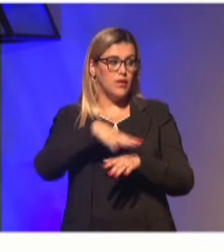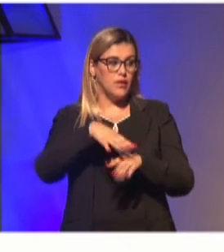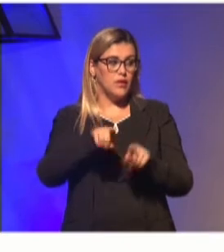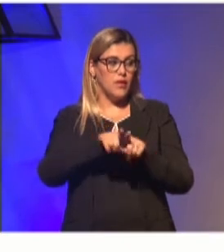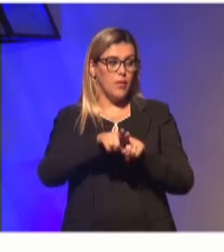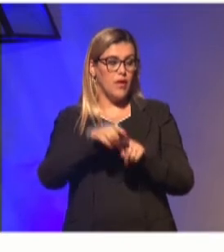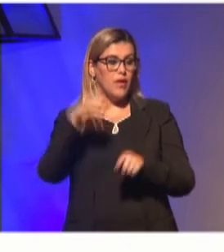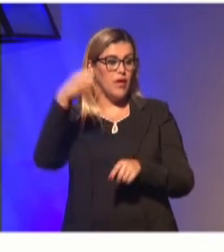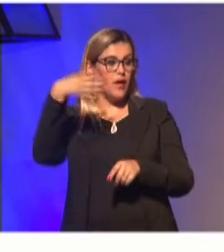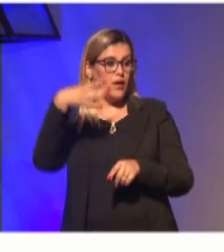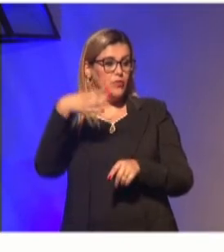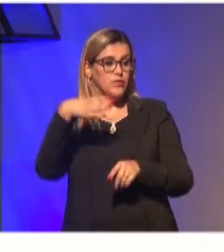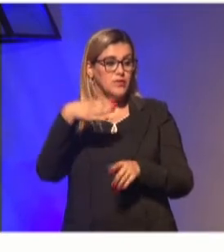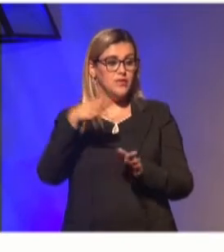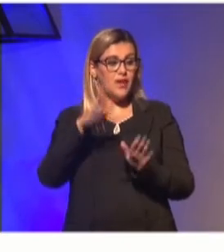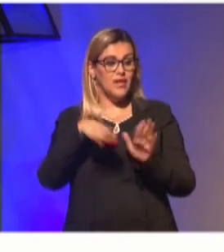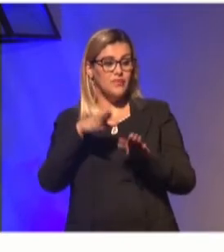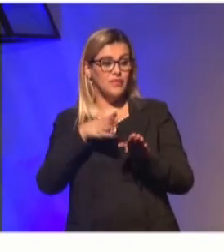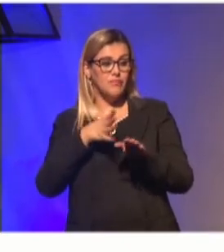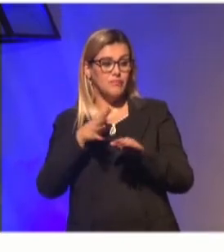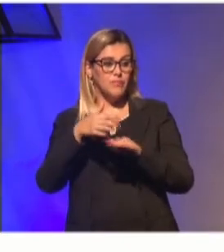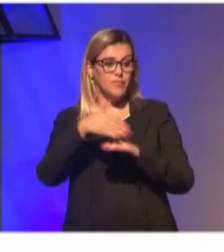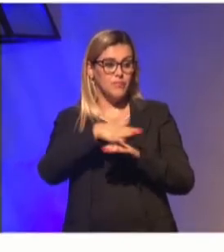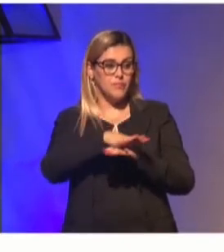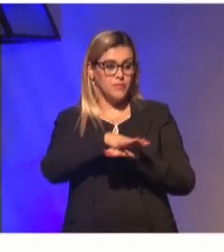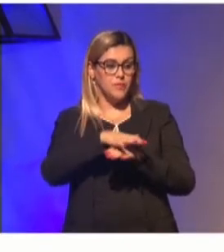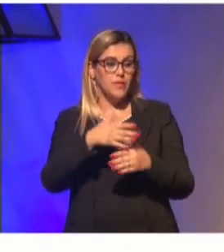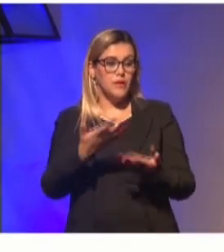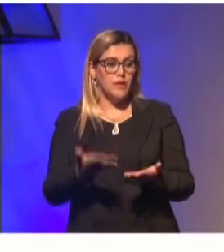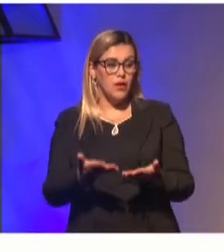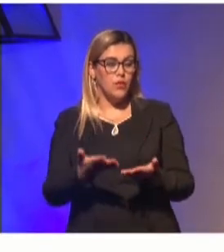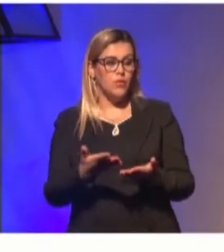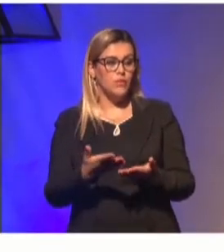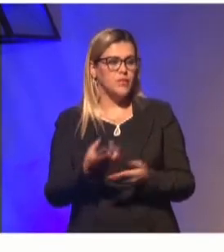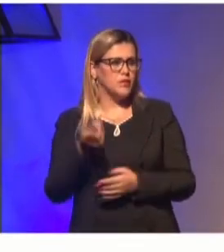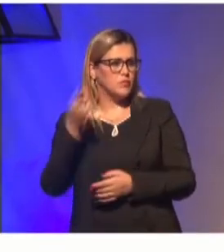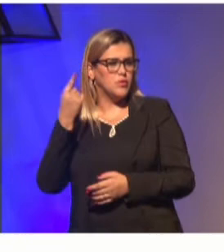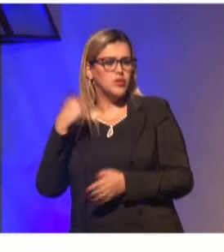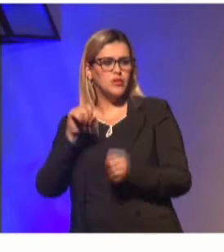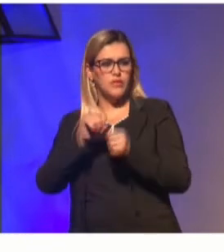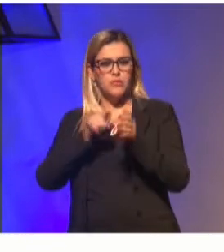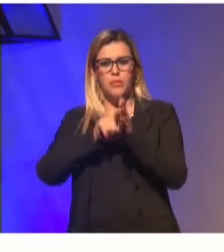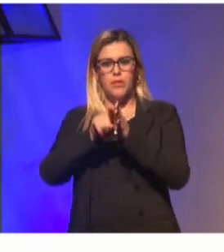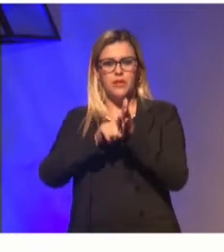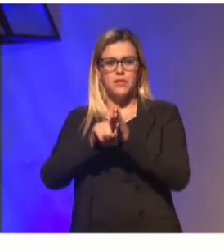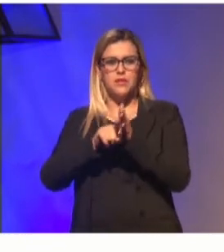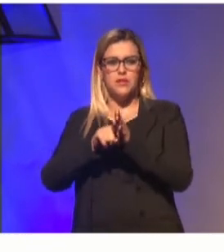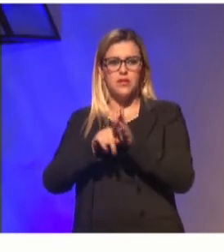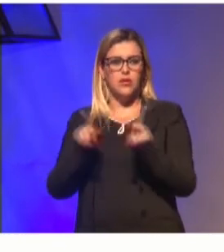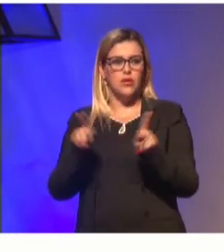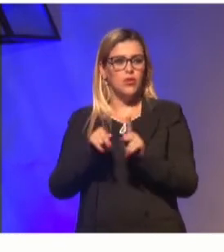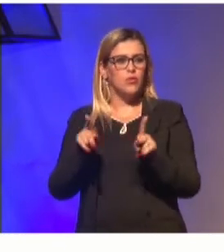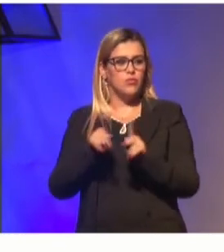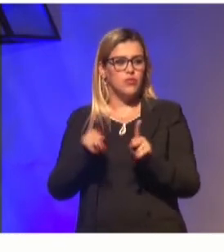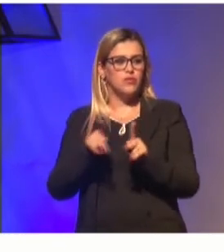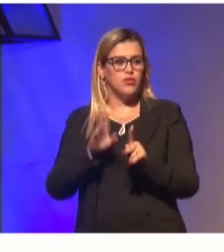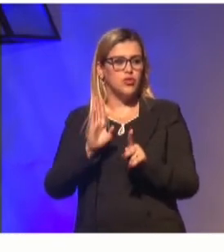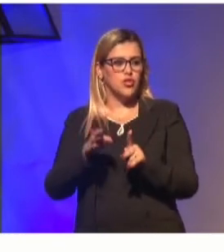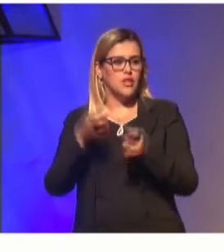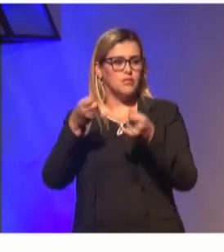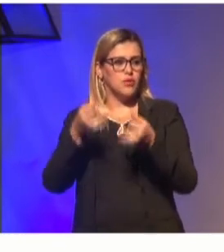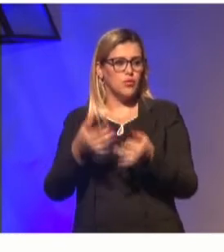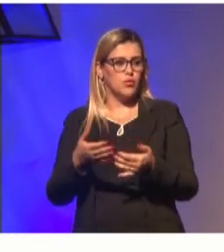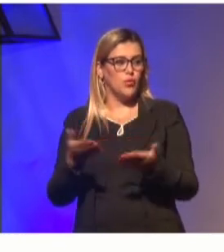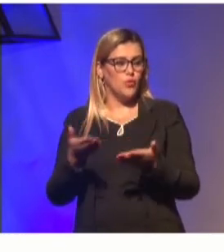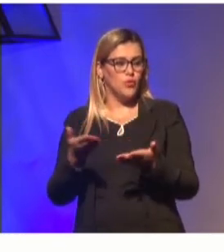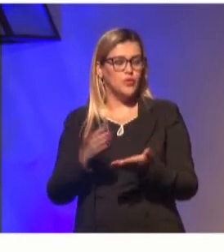que chega aí indiretamente a esse tecido. Então, recentemente, a gente fez um estudo junto com o professor Rinaldo Guirro, que já foi falado aqui em